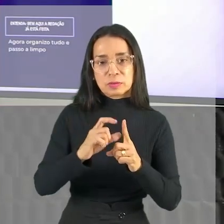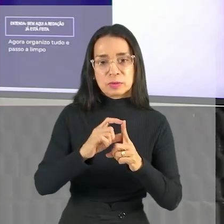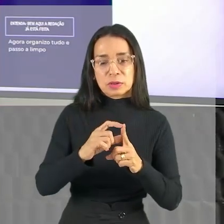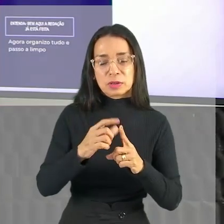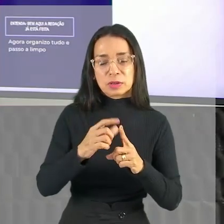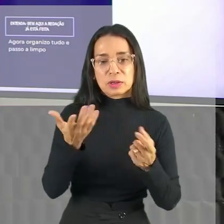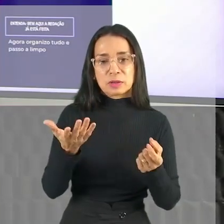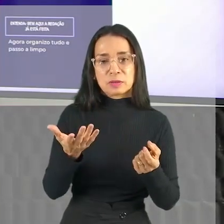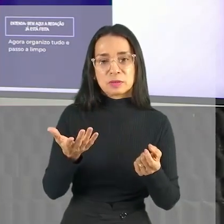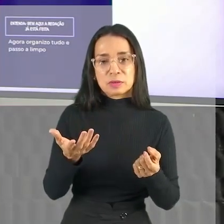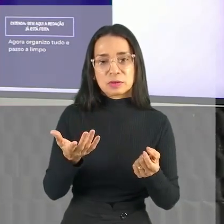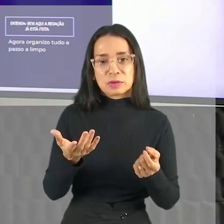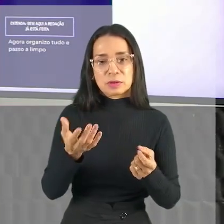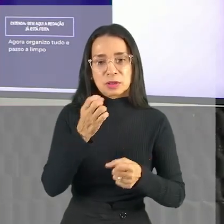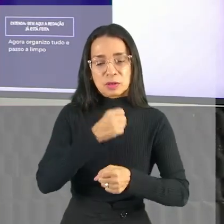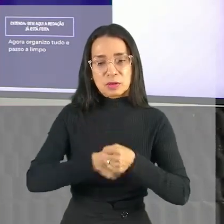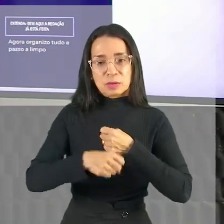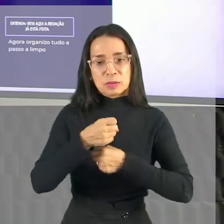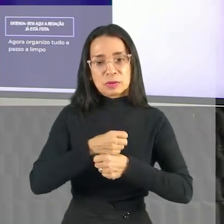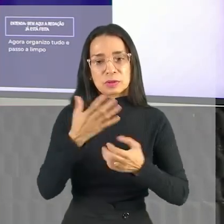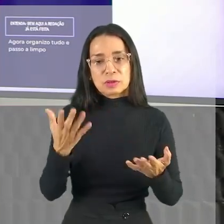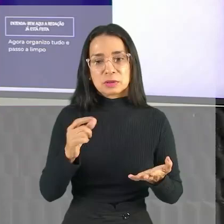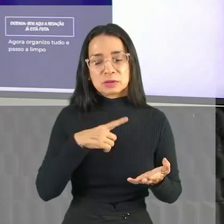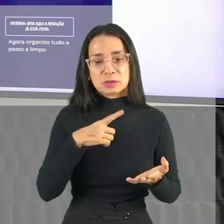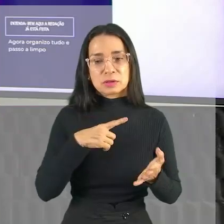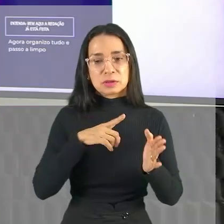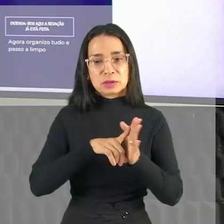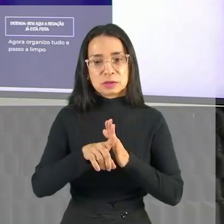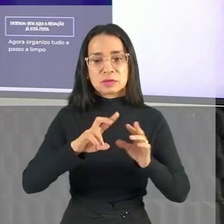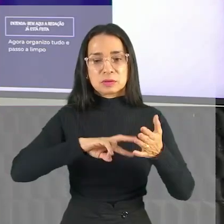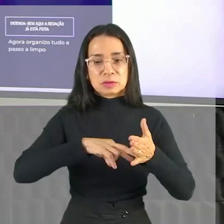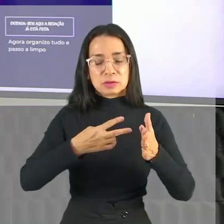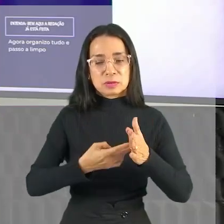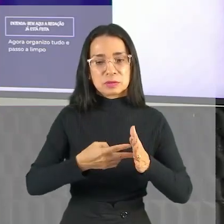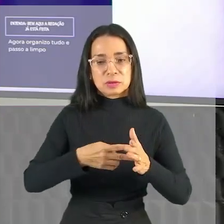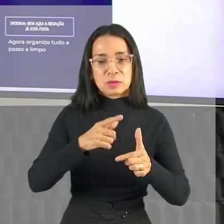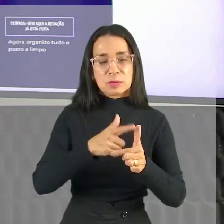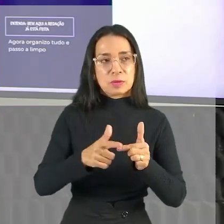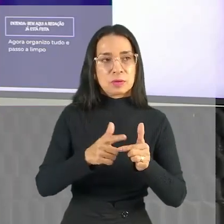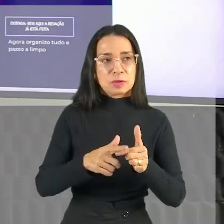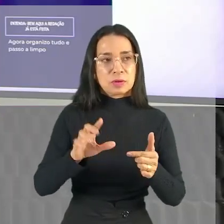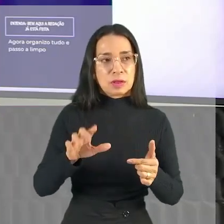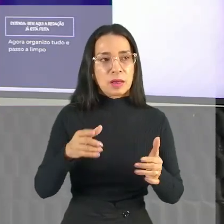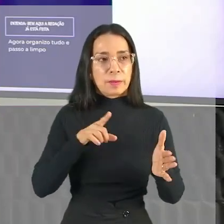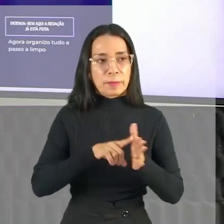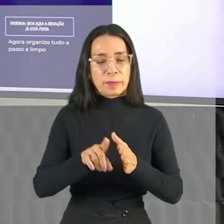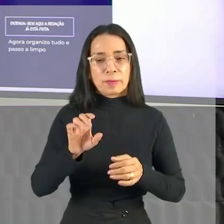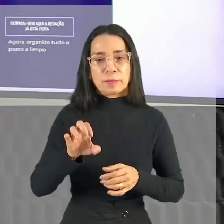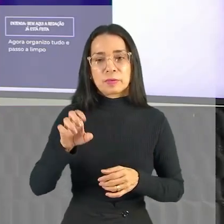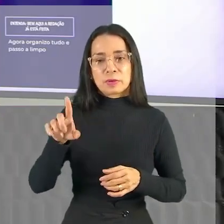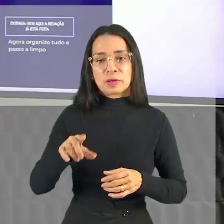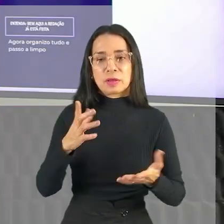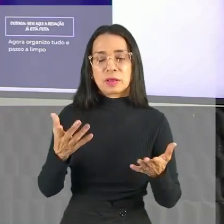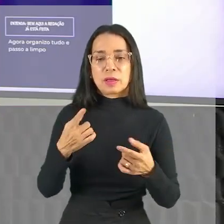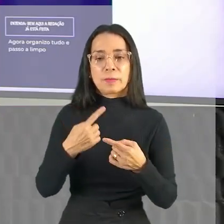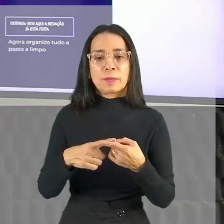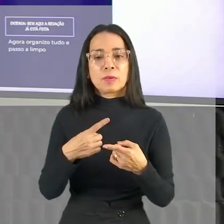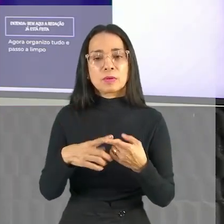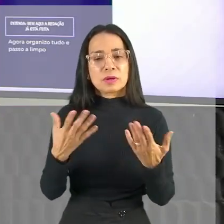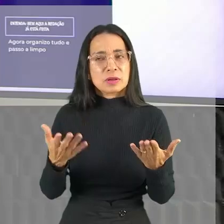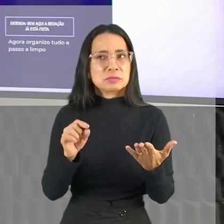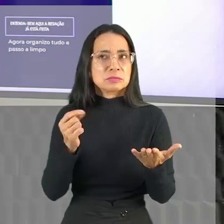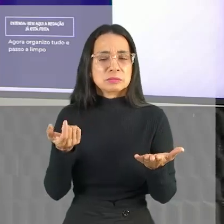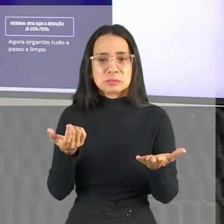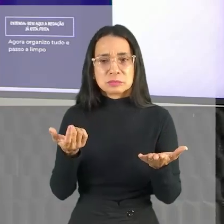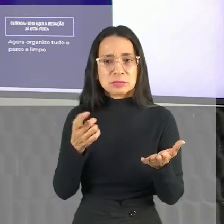passado, enfrentamento, se está em questão, significa que ela é problemática. E a minha pergunta é, por que ela está em